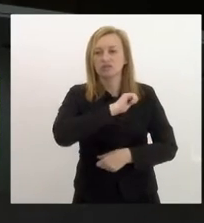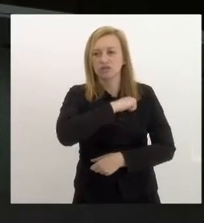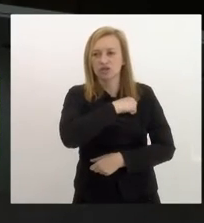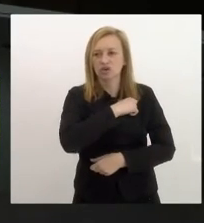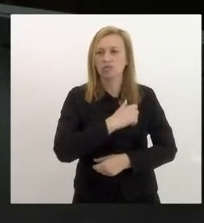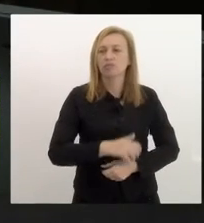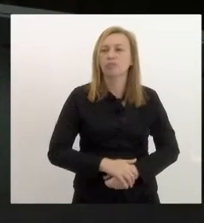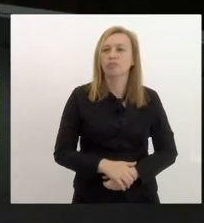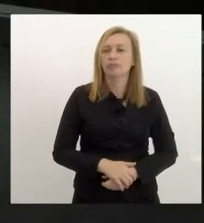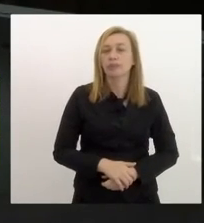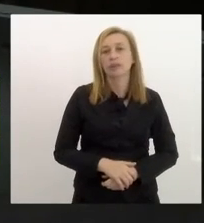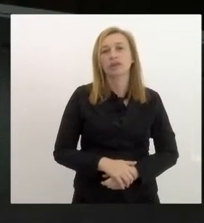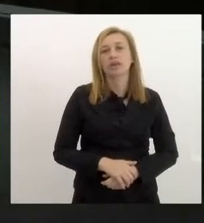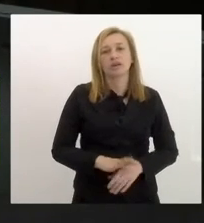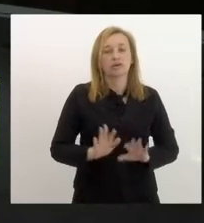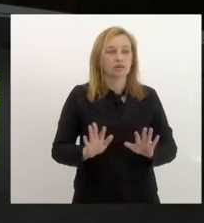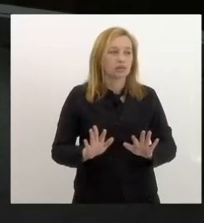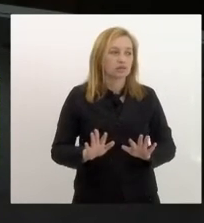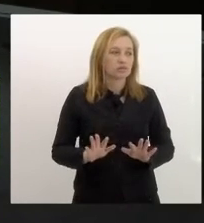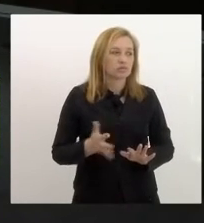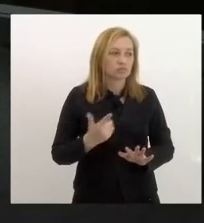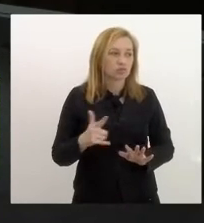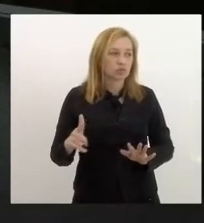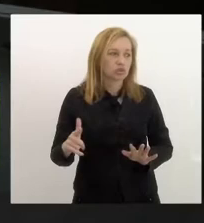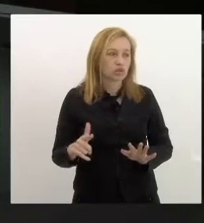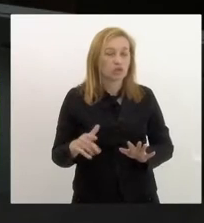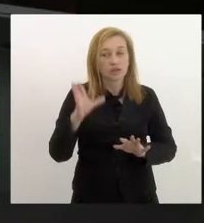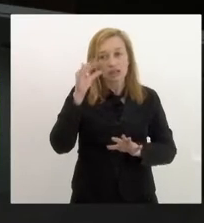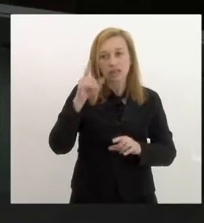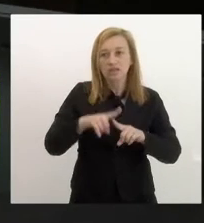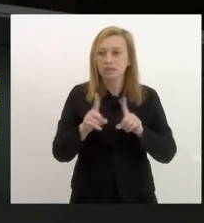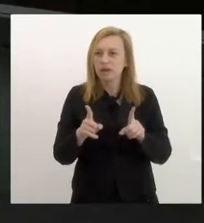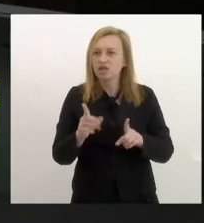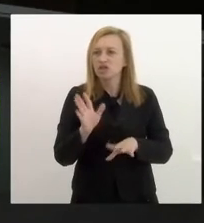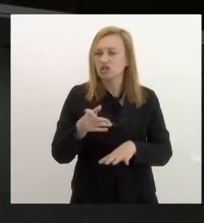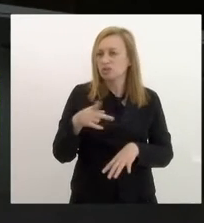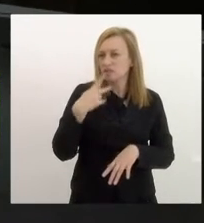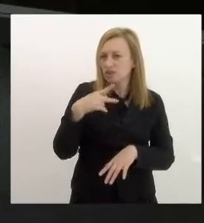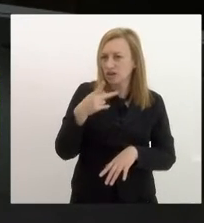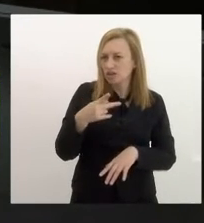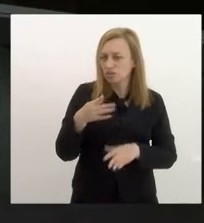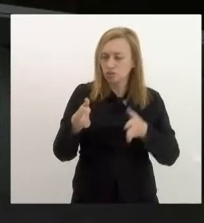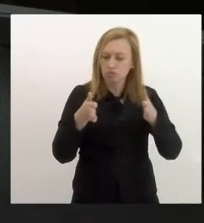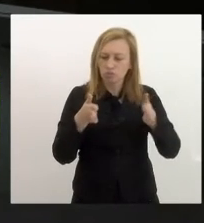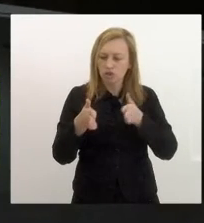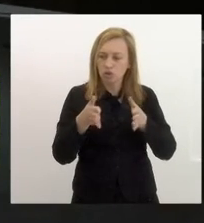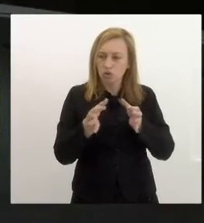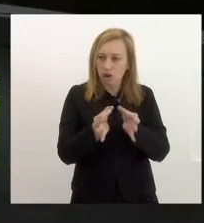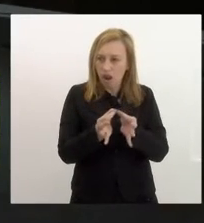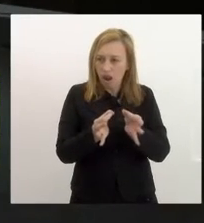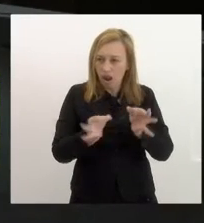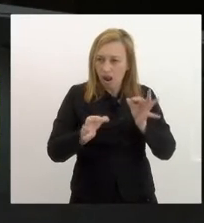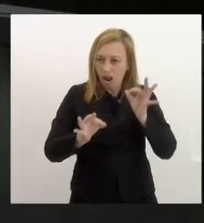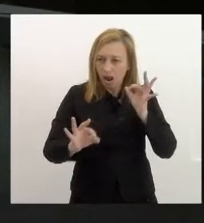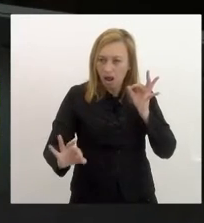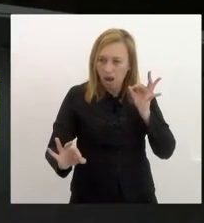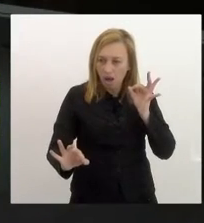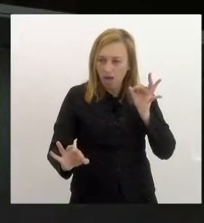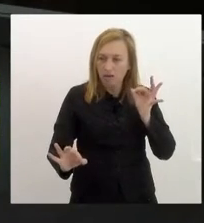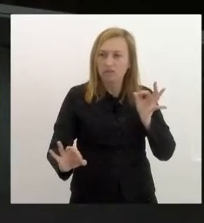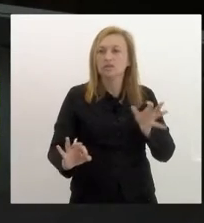é embora a gente não tenha esse esse interesse mas nós estamos falando de um período longo é